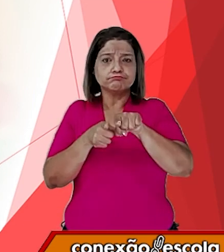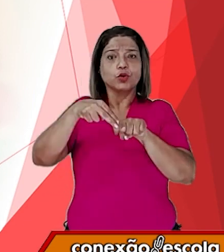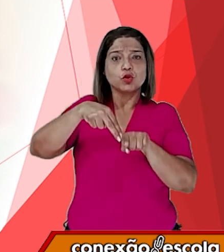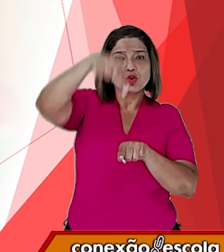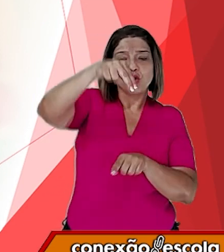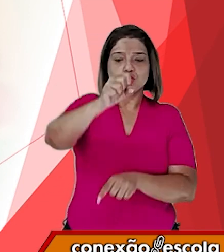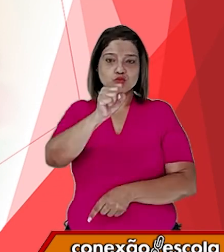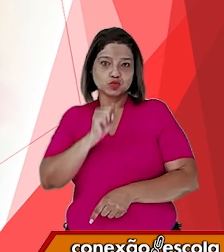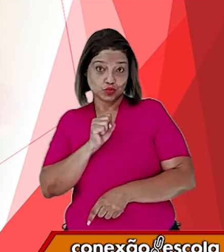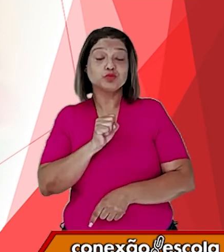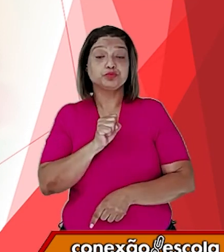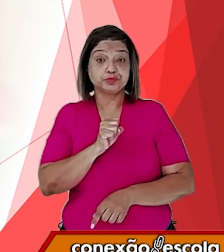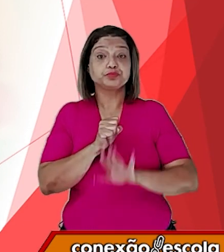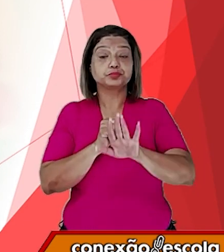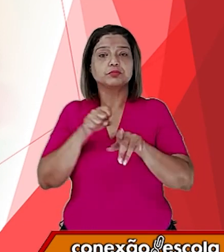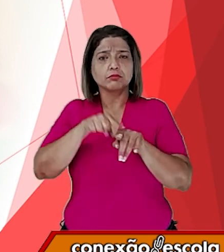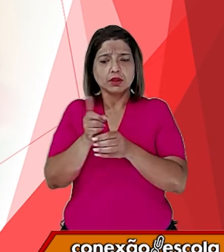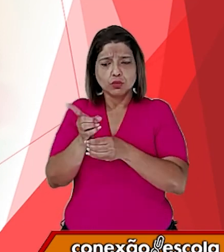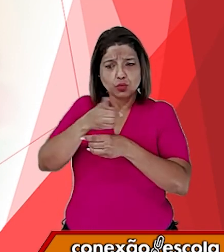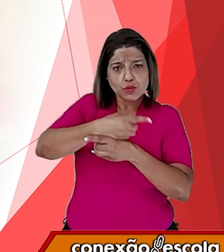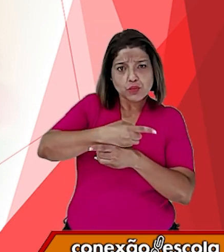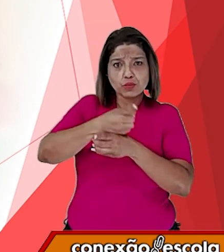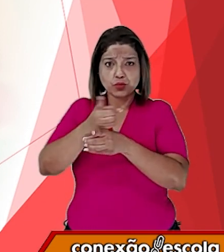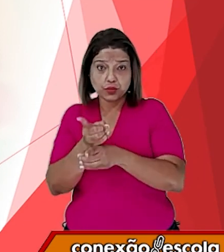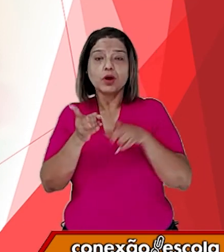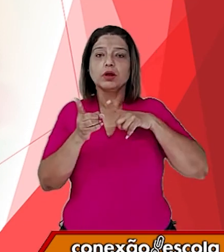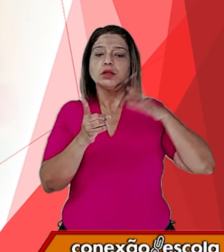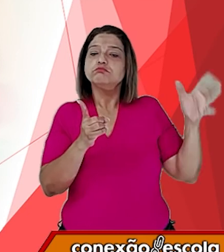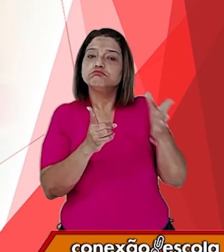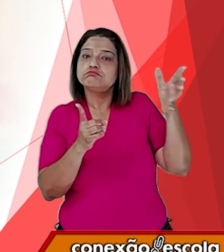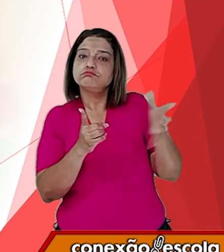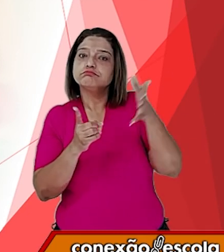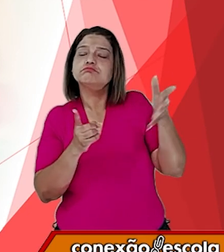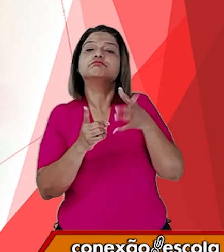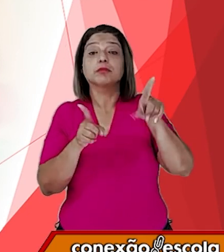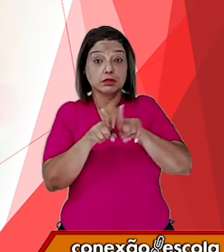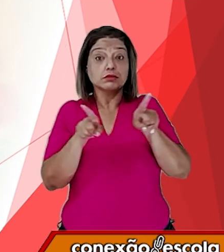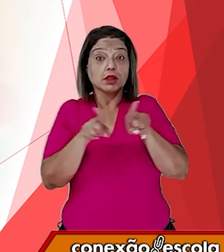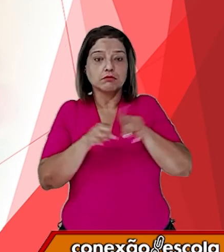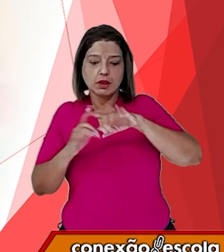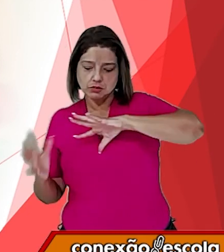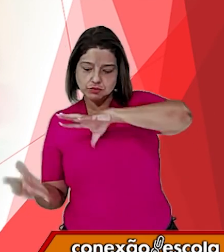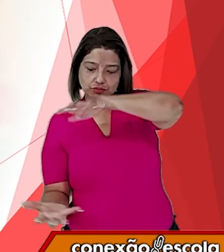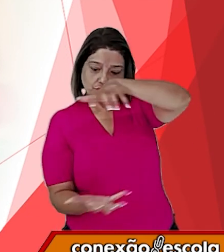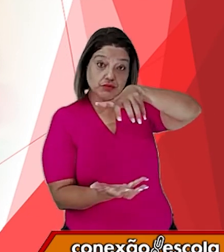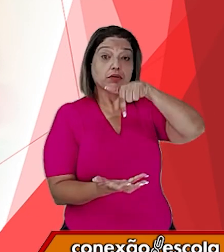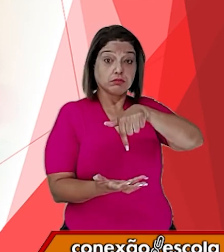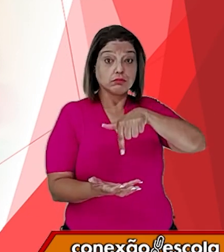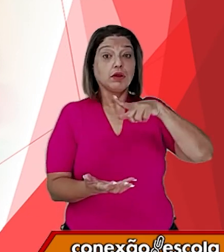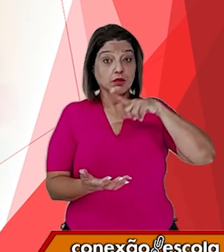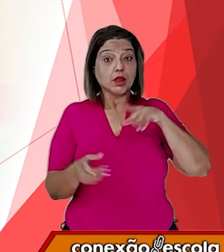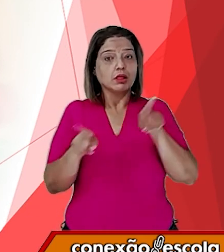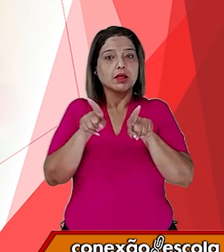sul. Com isso, o aparelho sofre a ação do campo magnético da Terra, que também tem seus